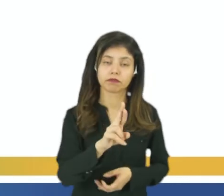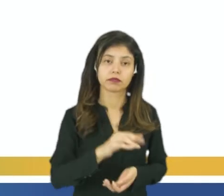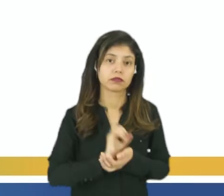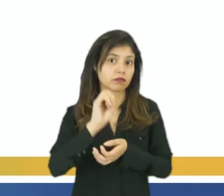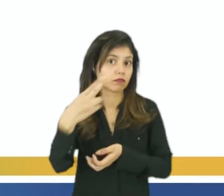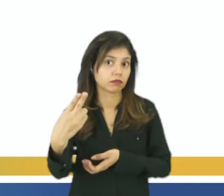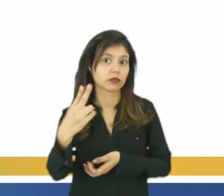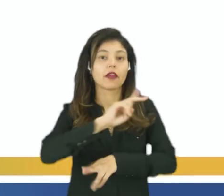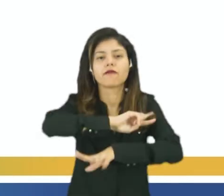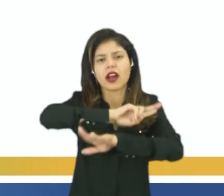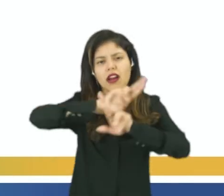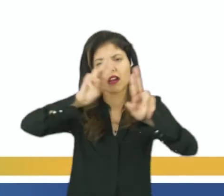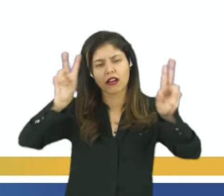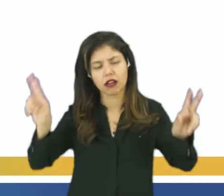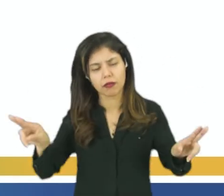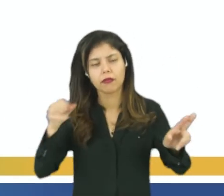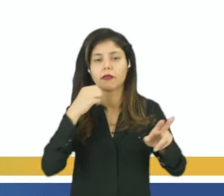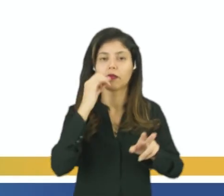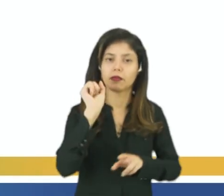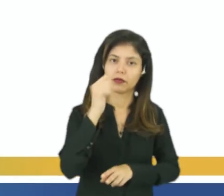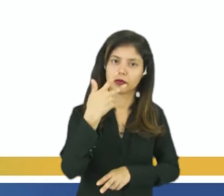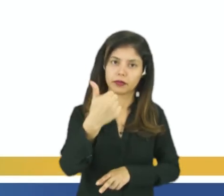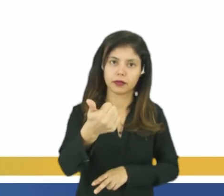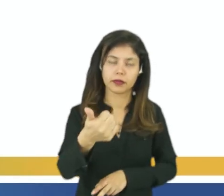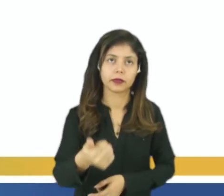Ou várias. Tudo bem?